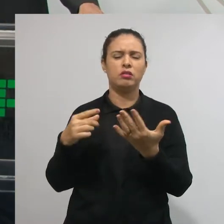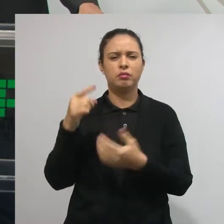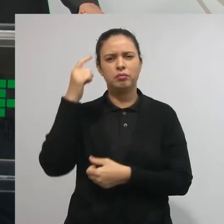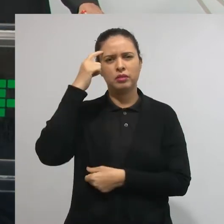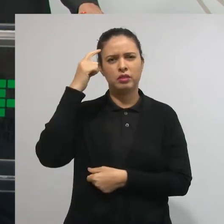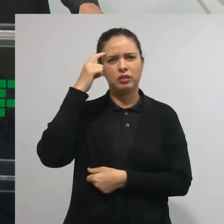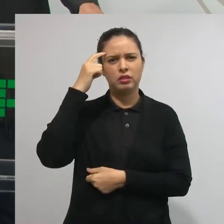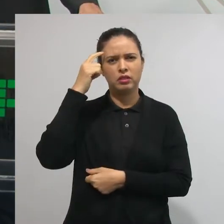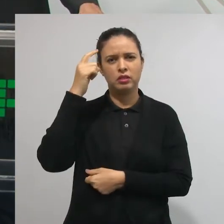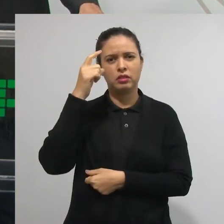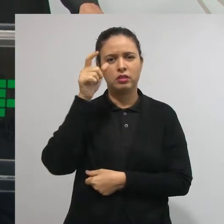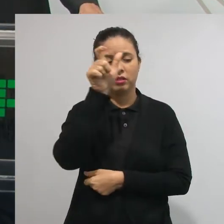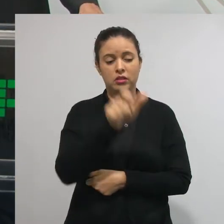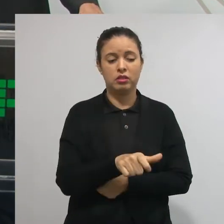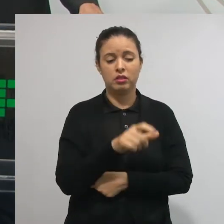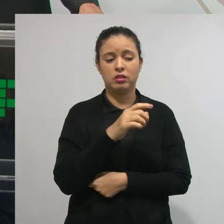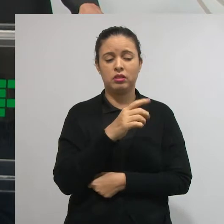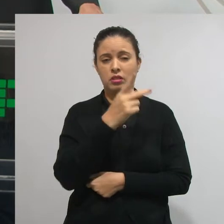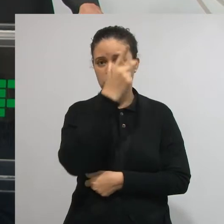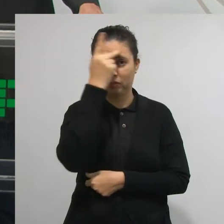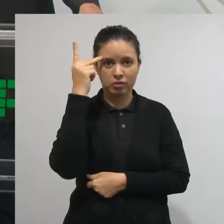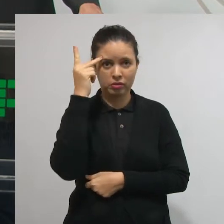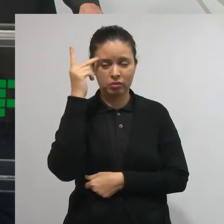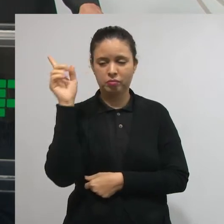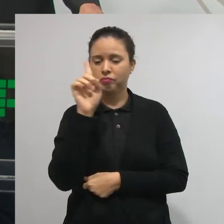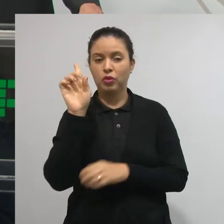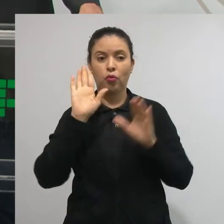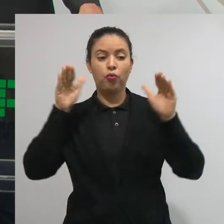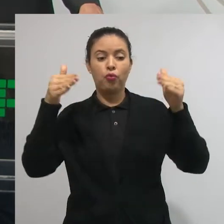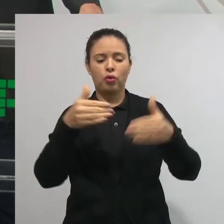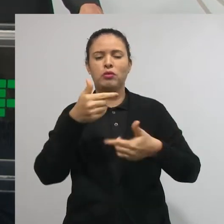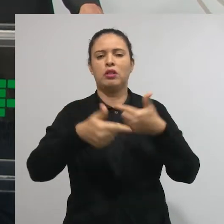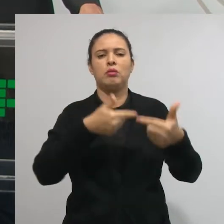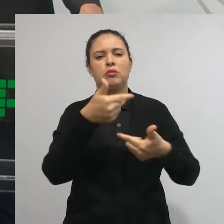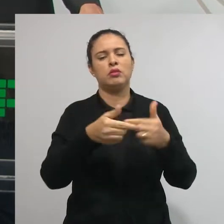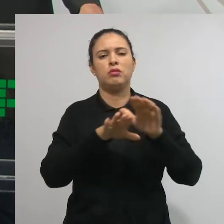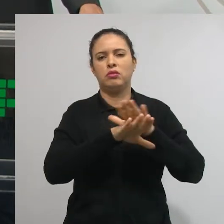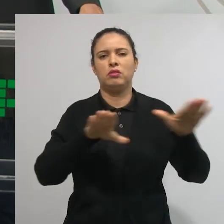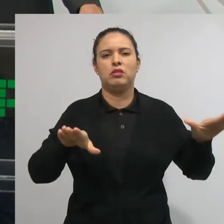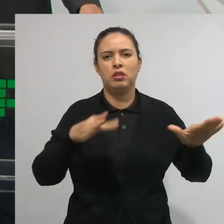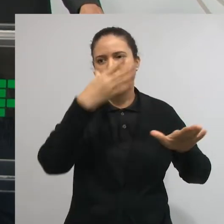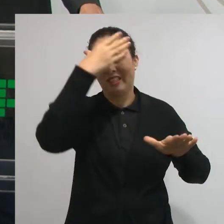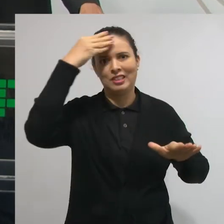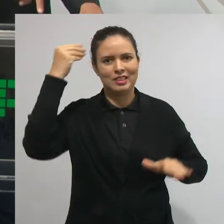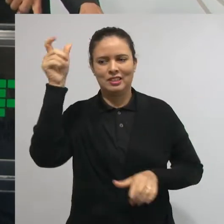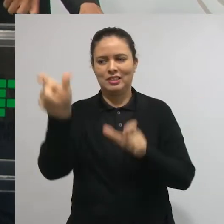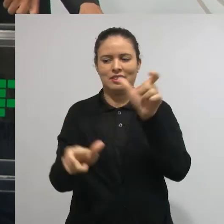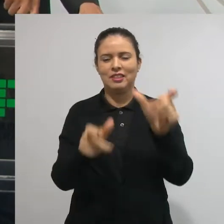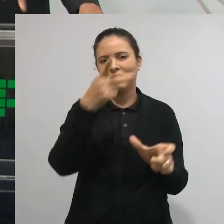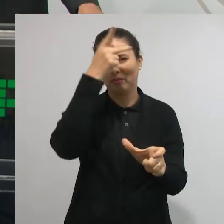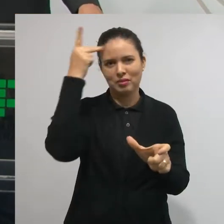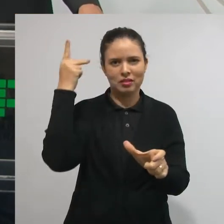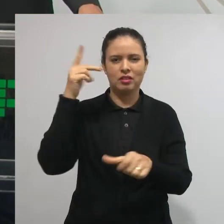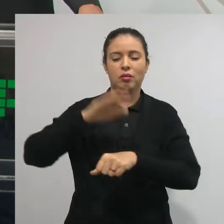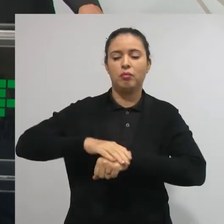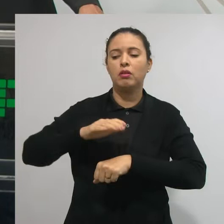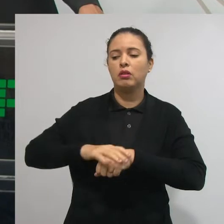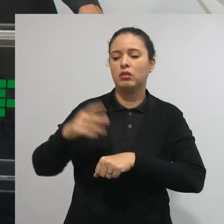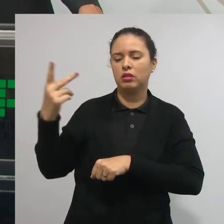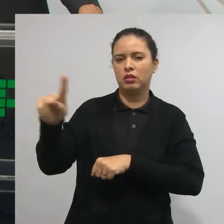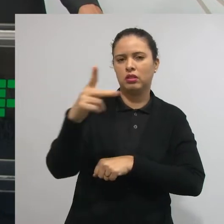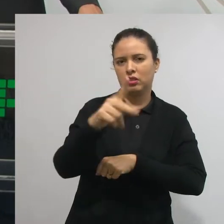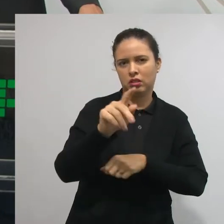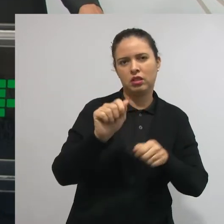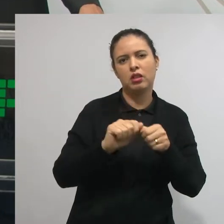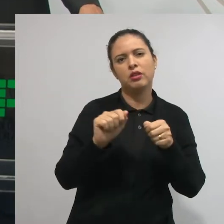eles pensaram nas pessoas? Não, eles pensaram no processo racional da organização, mas esqueceram que as pessoas é quem